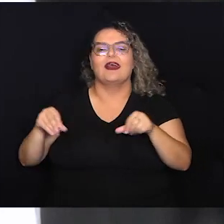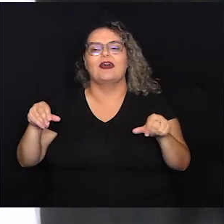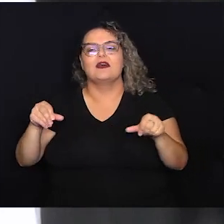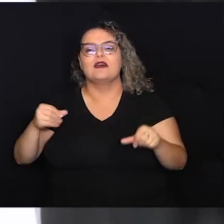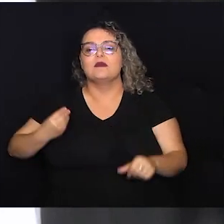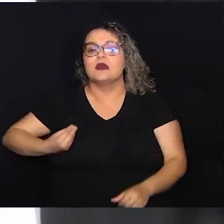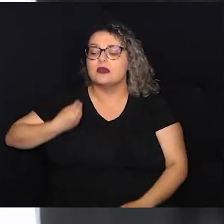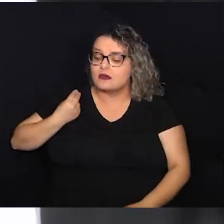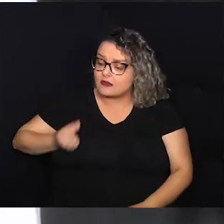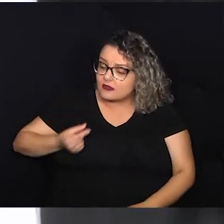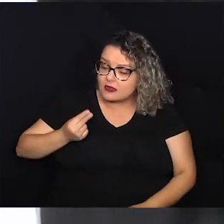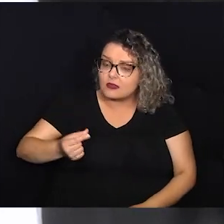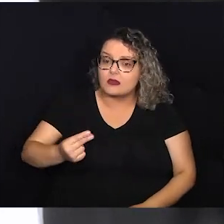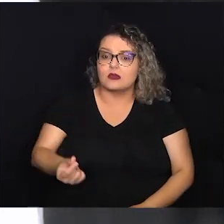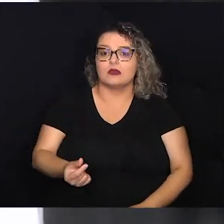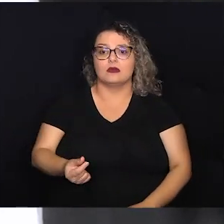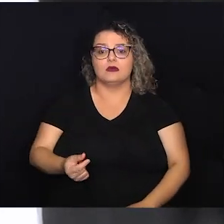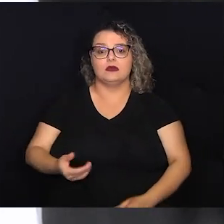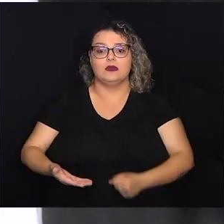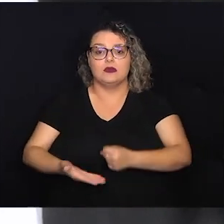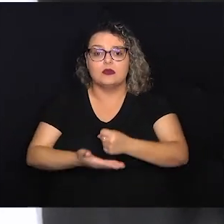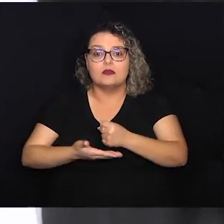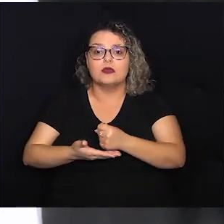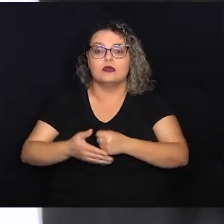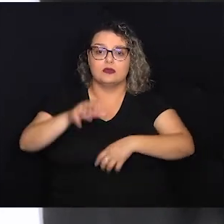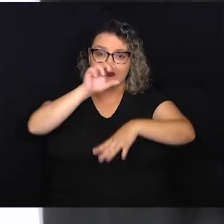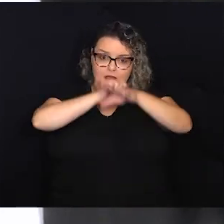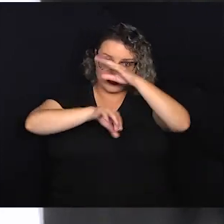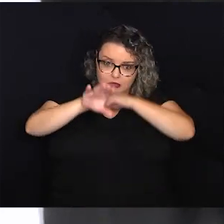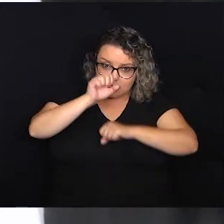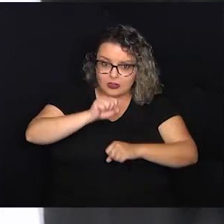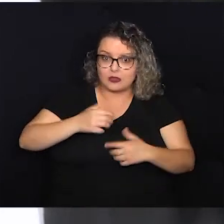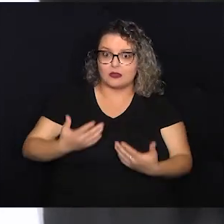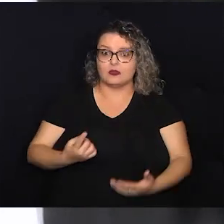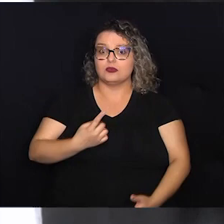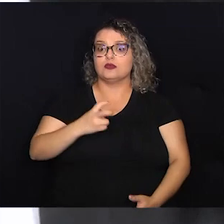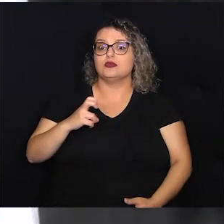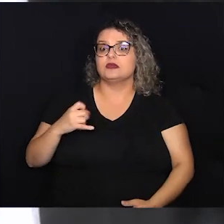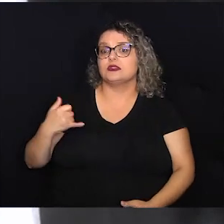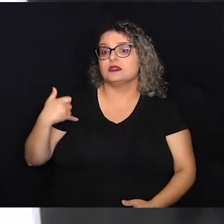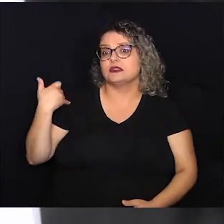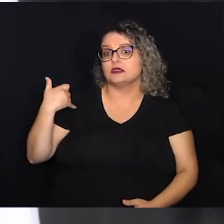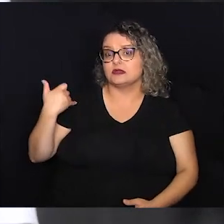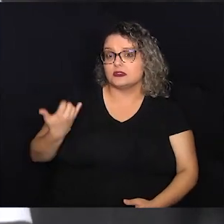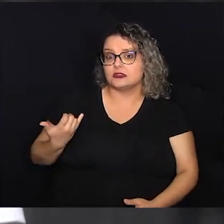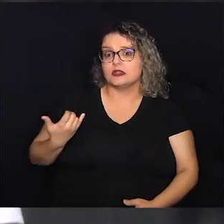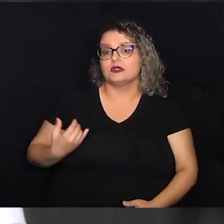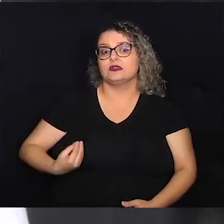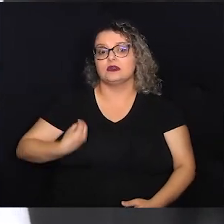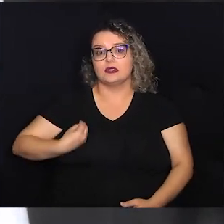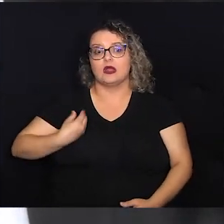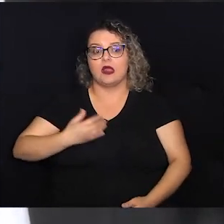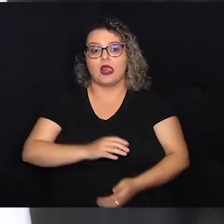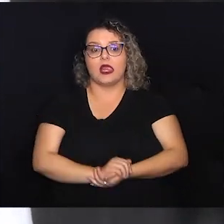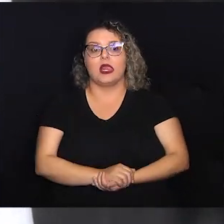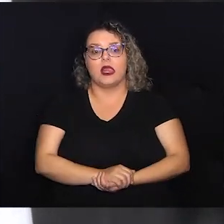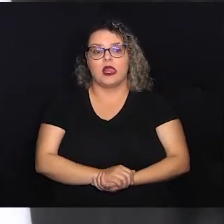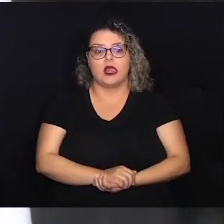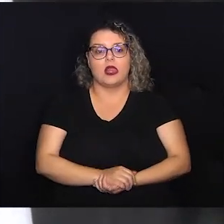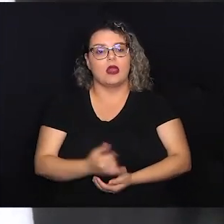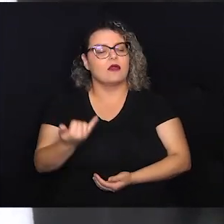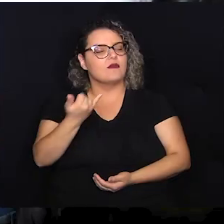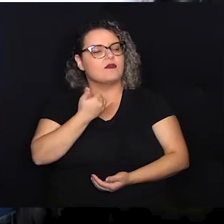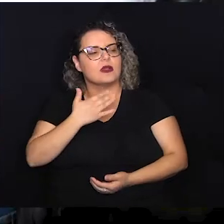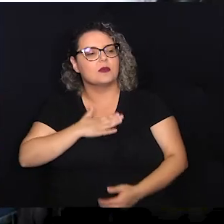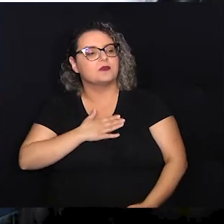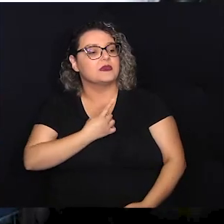a alegria de poder conviver o resto da minha vida, sempre alicerçado no que eu aprendi naqueles 15 anos que ali estive.